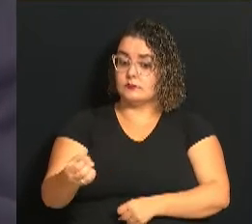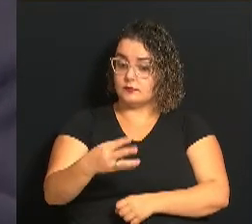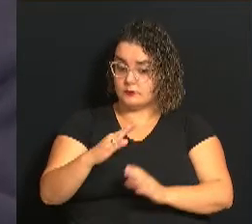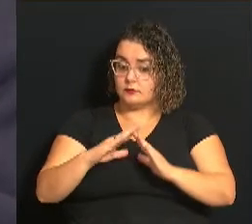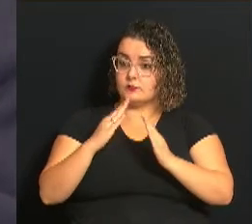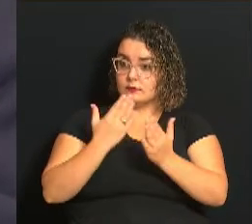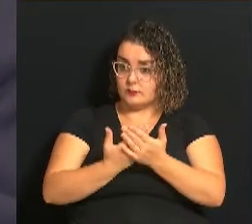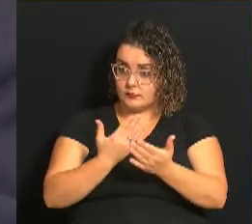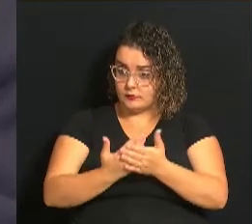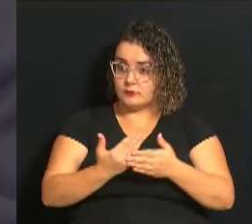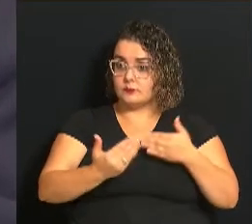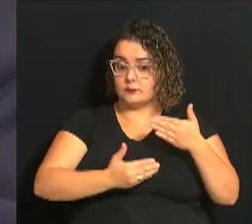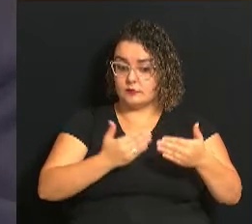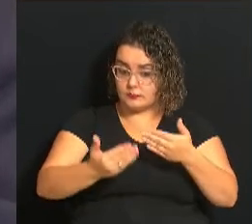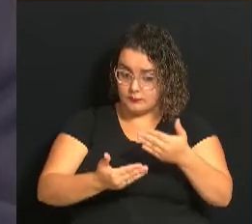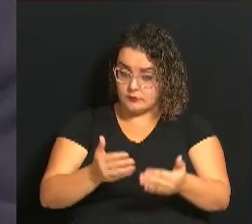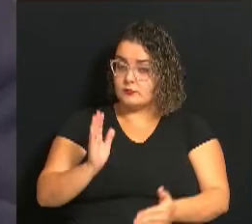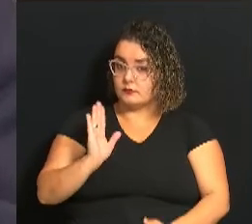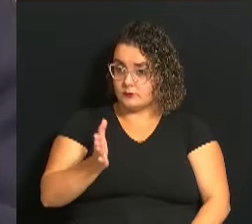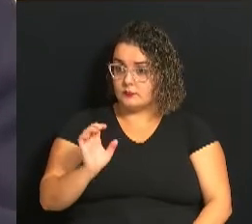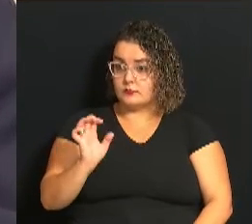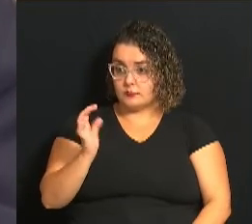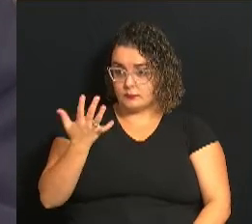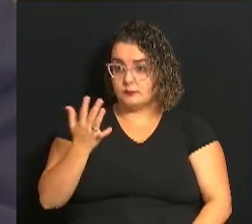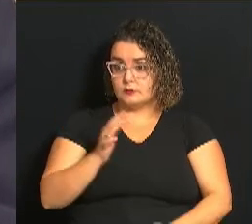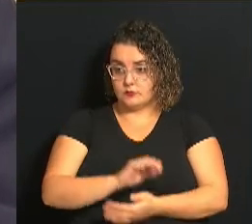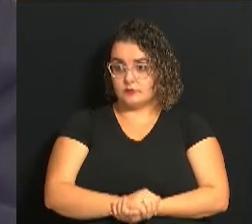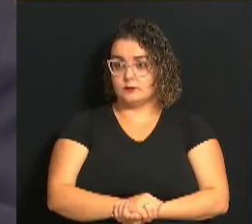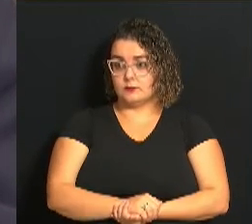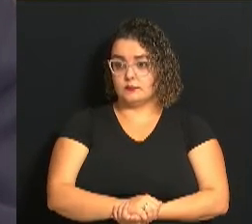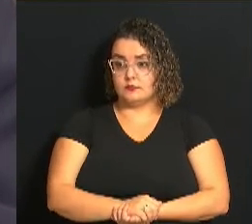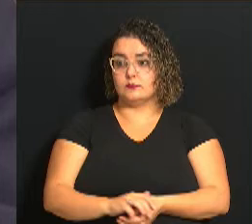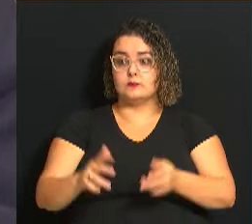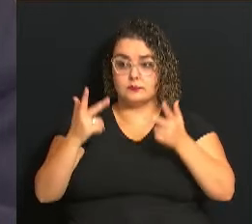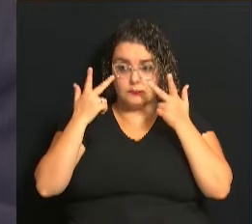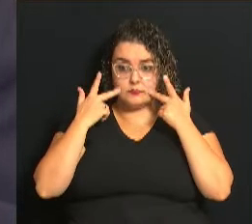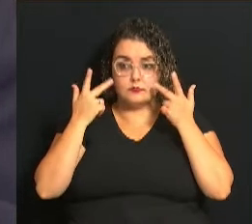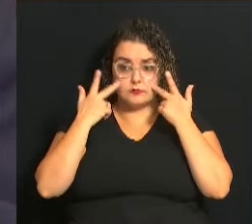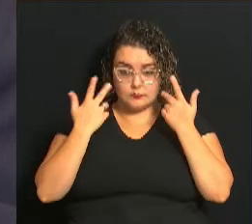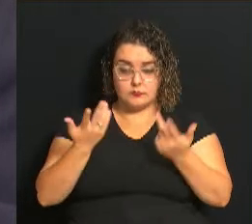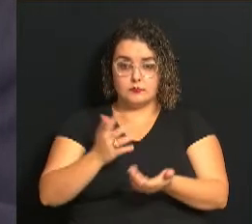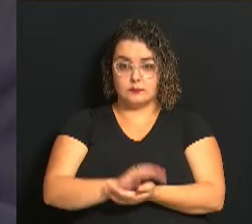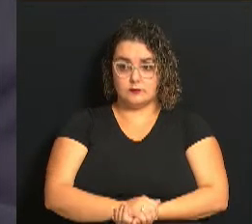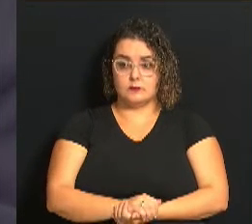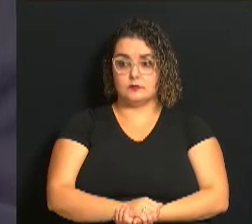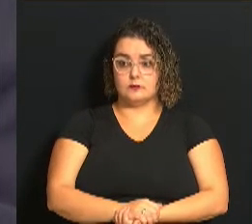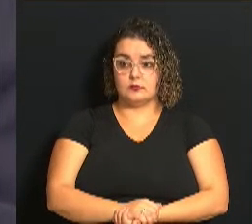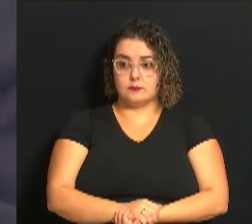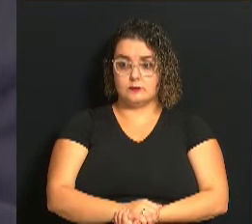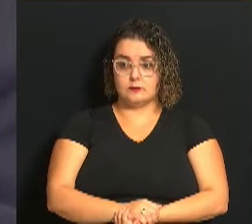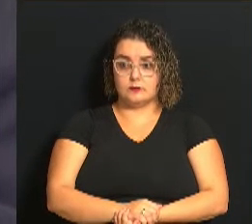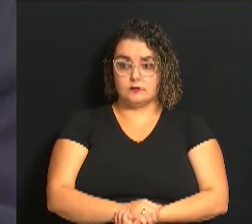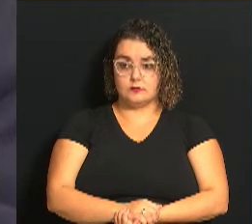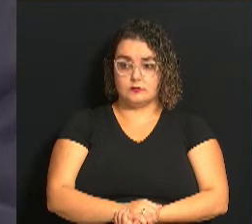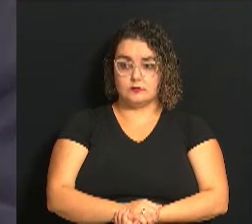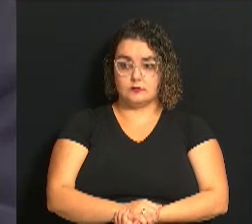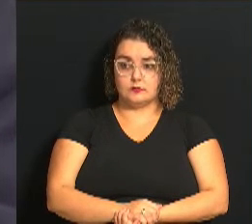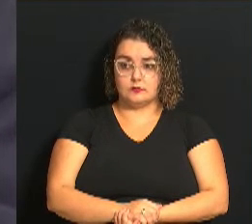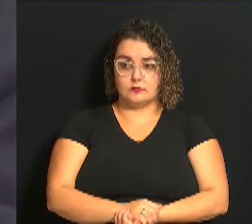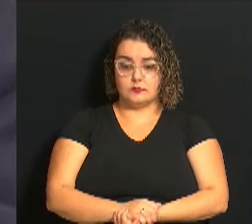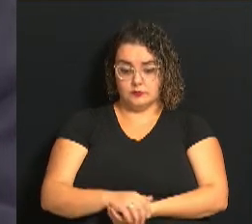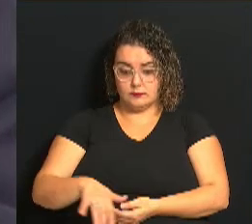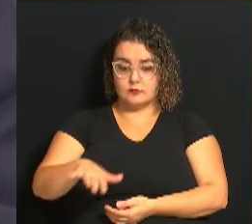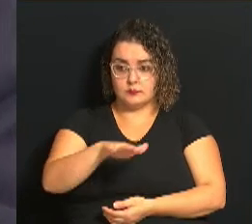em curso, inclusive, e isso, naturalmente, vai demandar a necessidade de